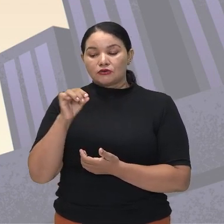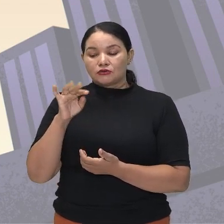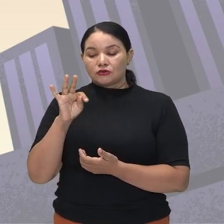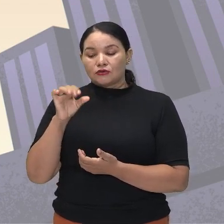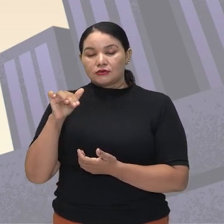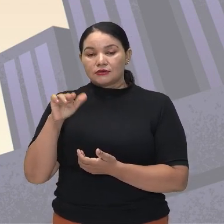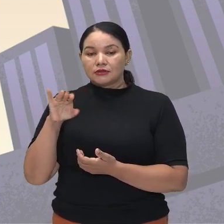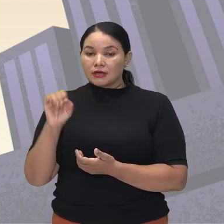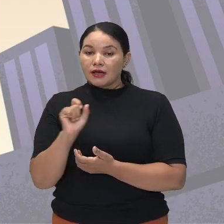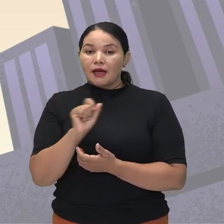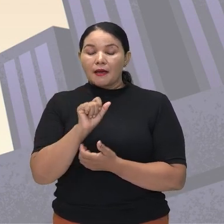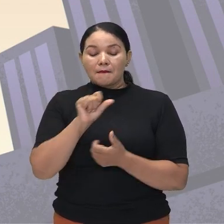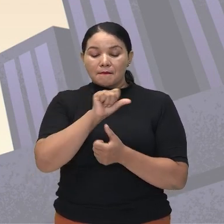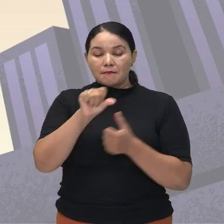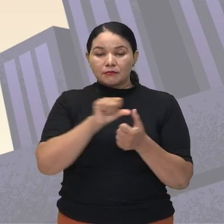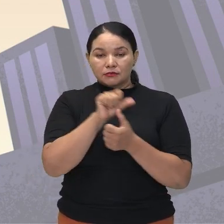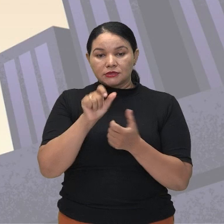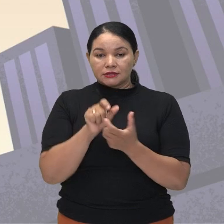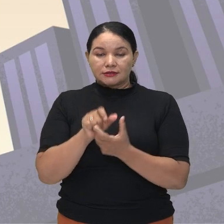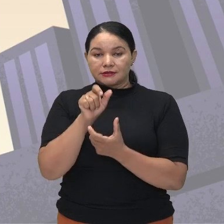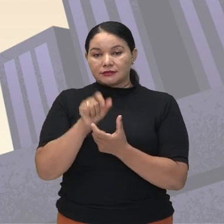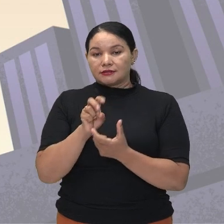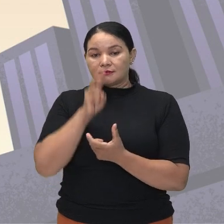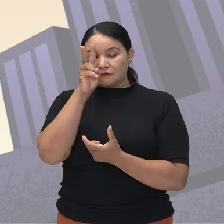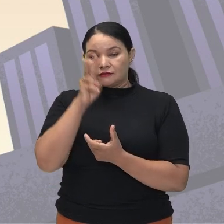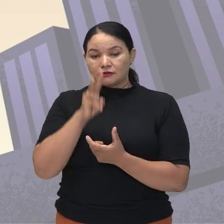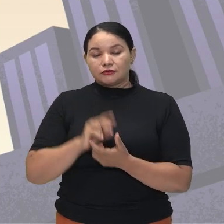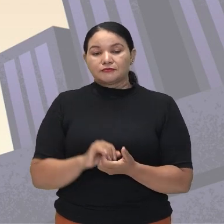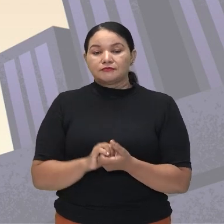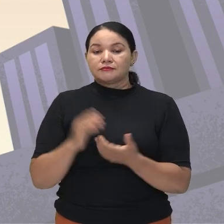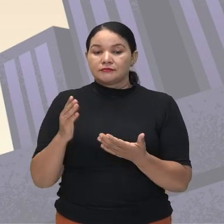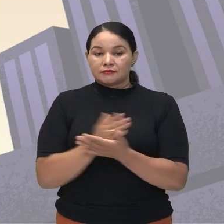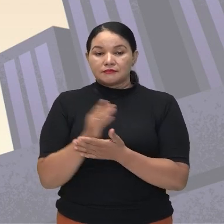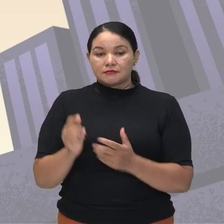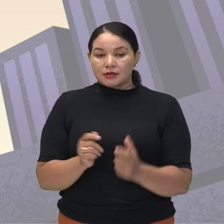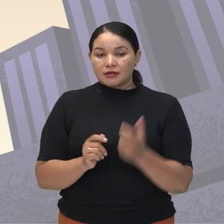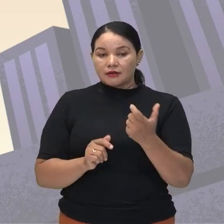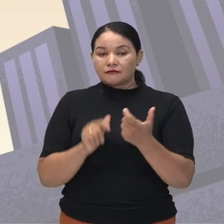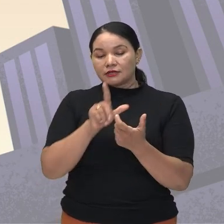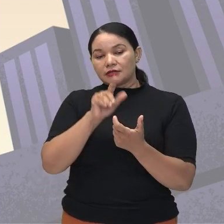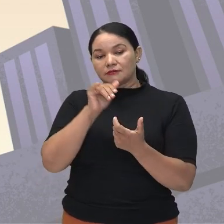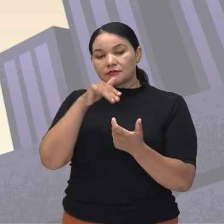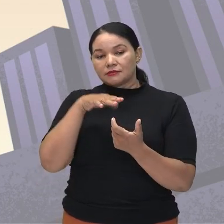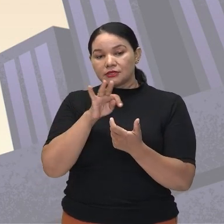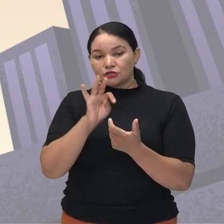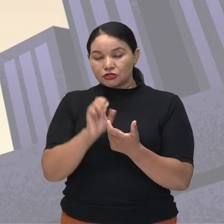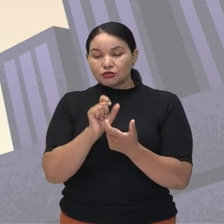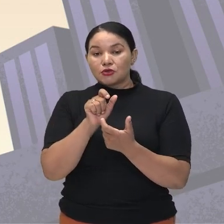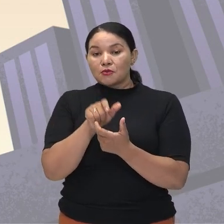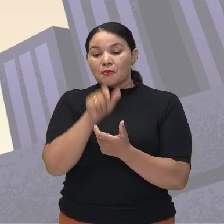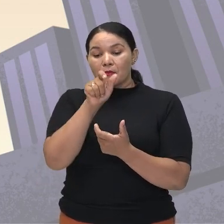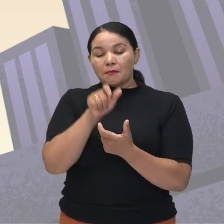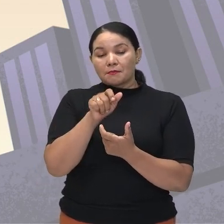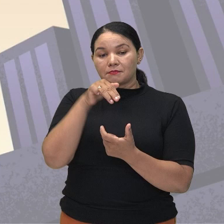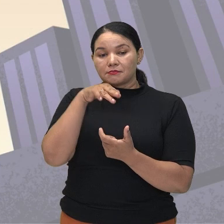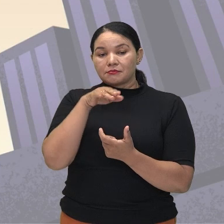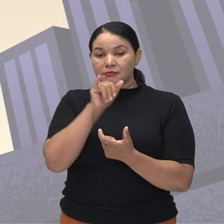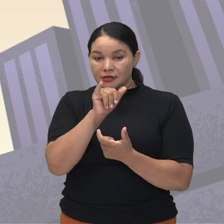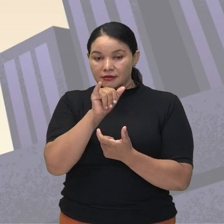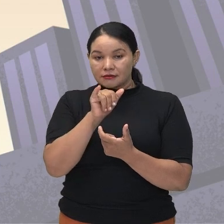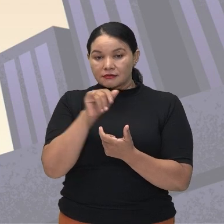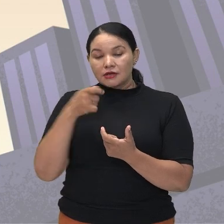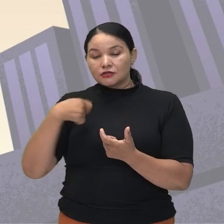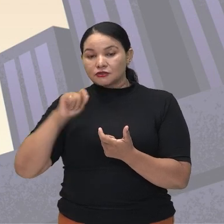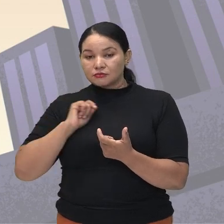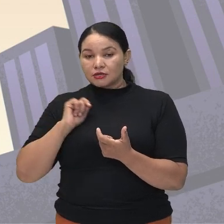de tonicidade. Aqui, por exemplo, no limite, a minha sílaba tônica está no mi e no espanhol está